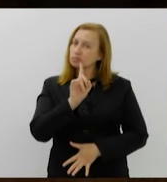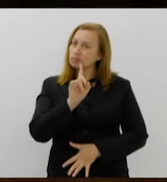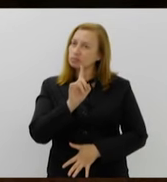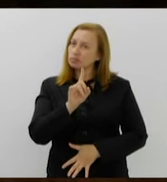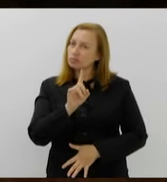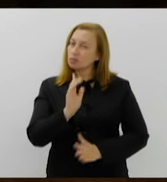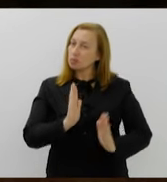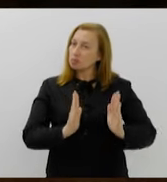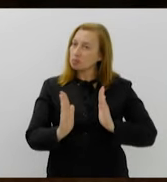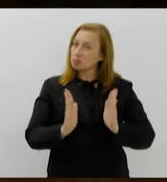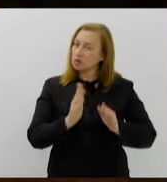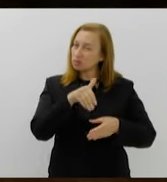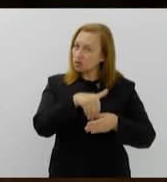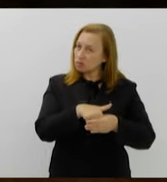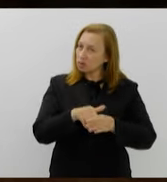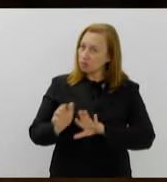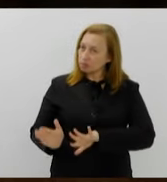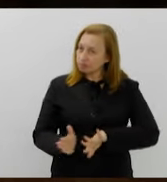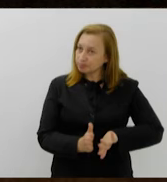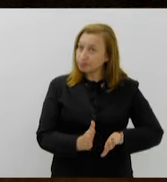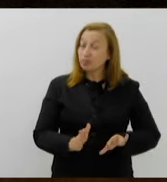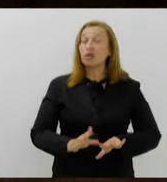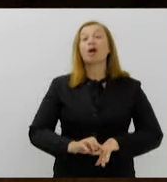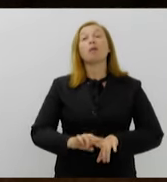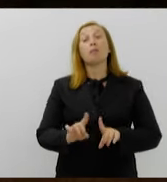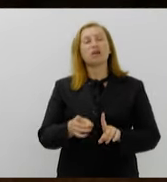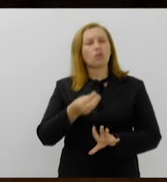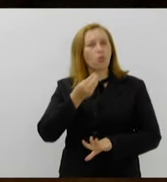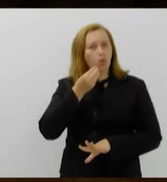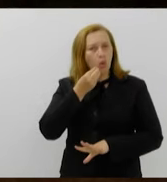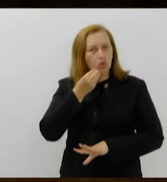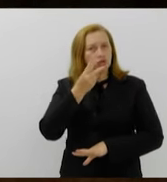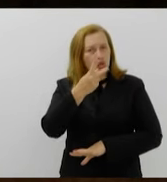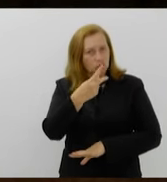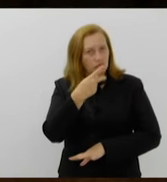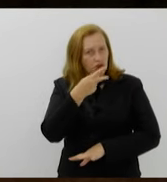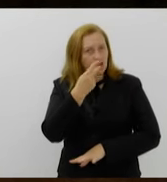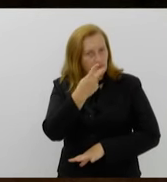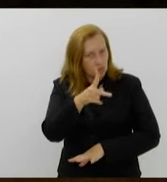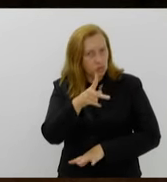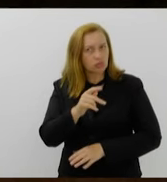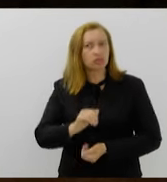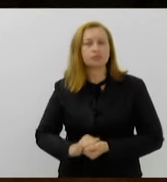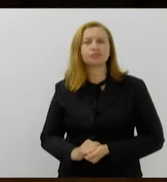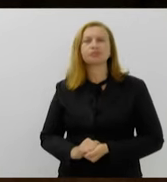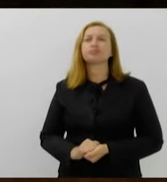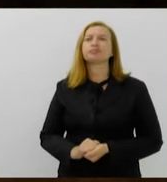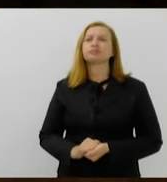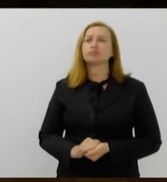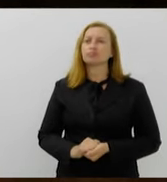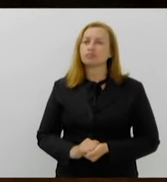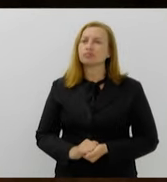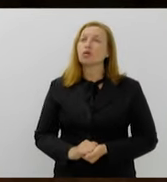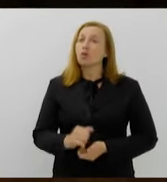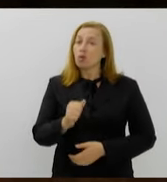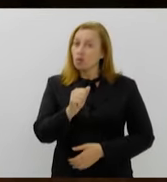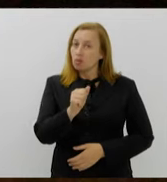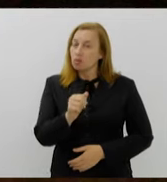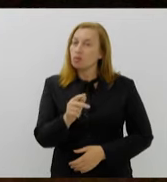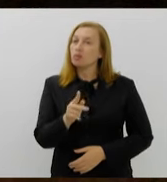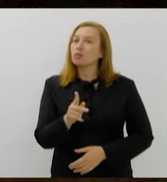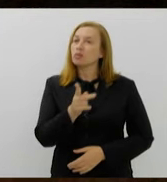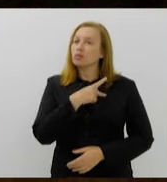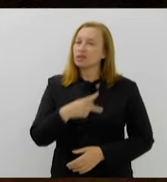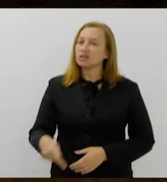o período eleitoral no entanto muito oportuna a fala de vossa excelência habilitada para isso como presidente da Comissão de